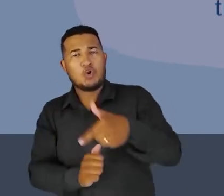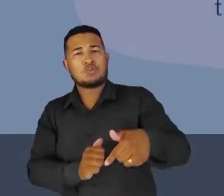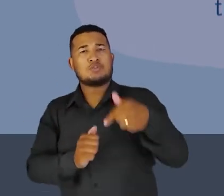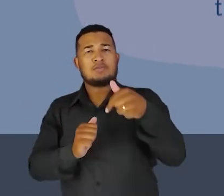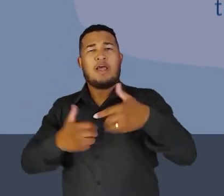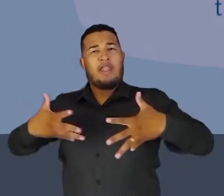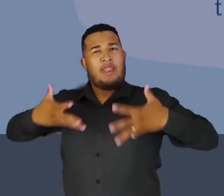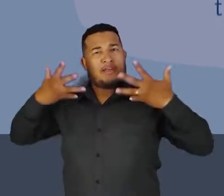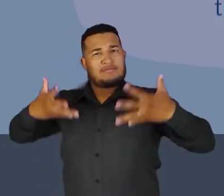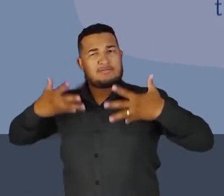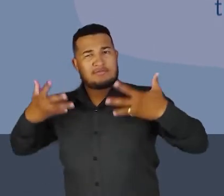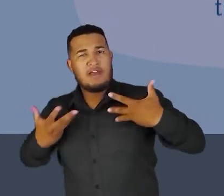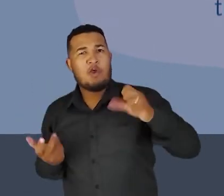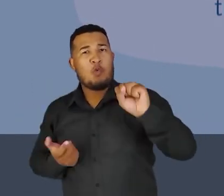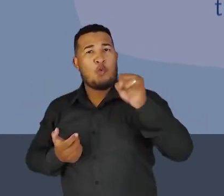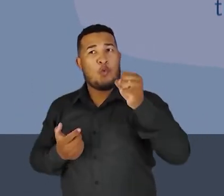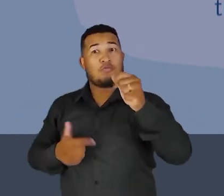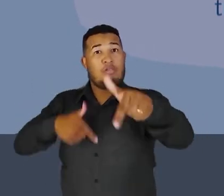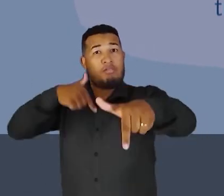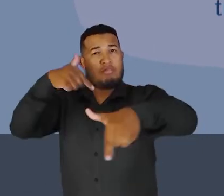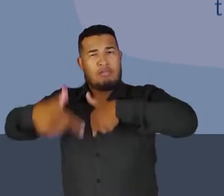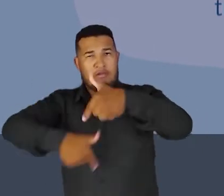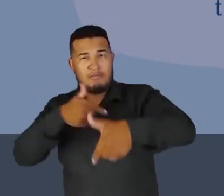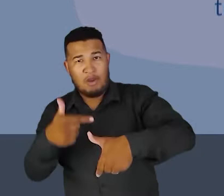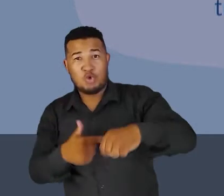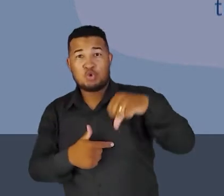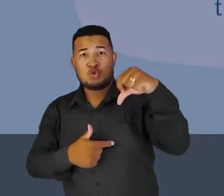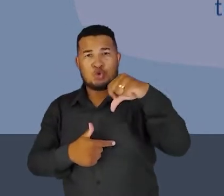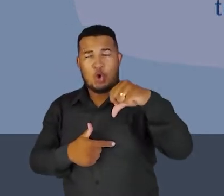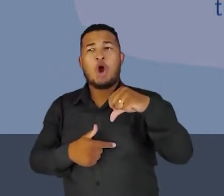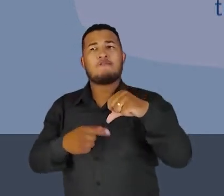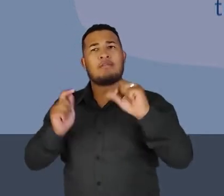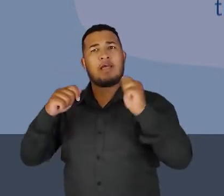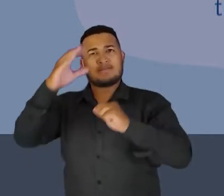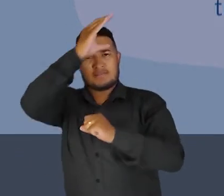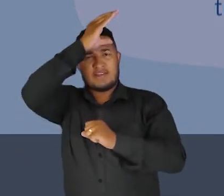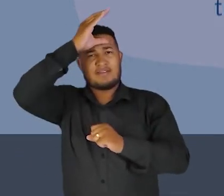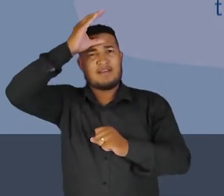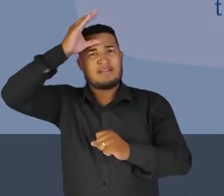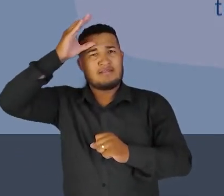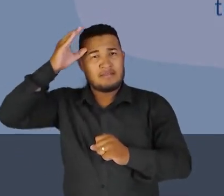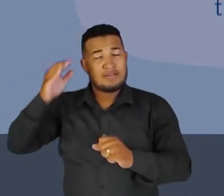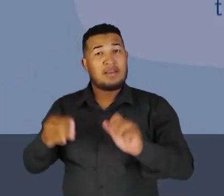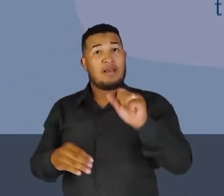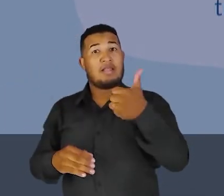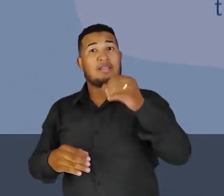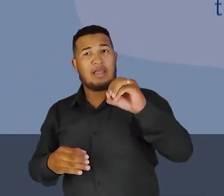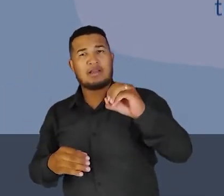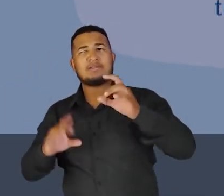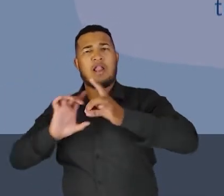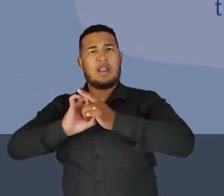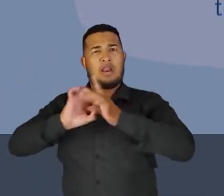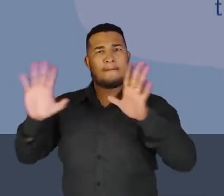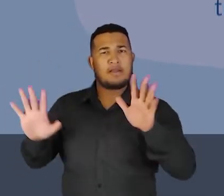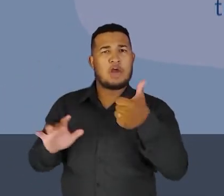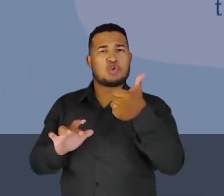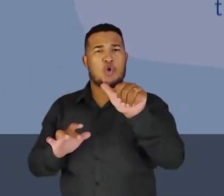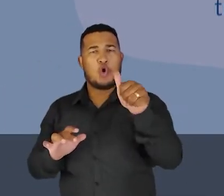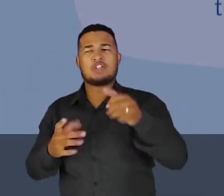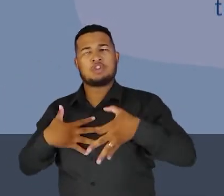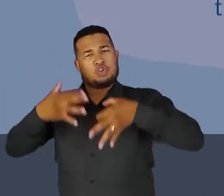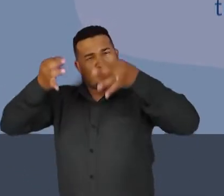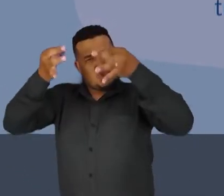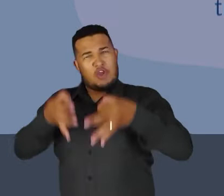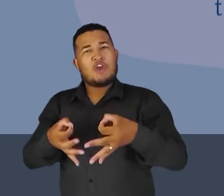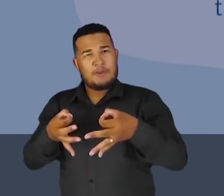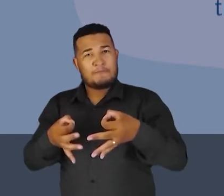ao lazer, ao trabalho, à cidadania, à liberdade, à